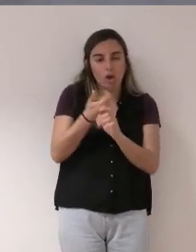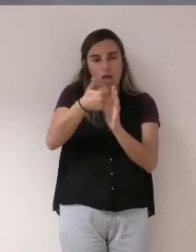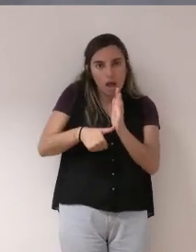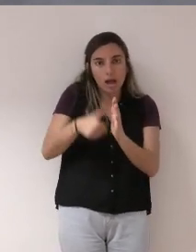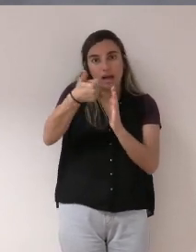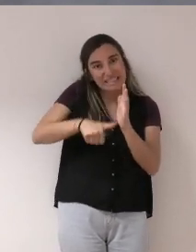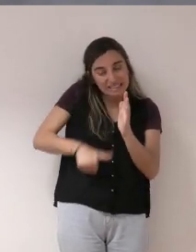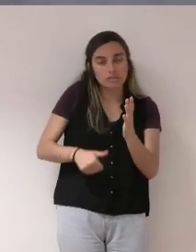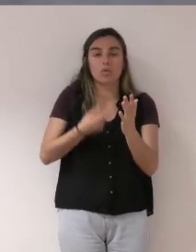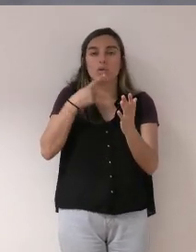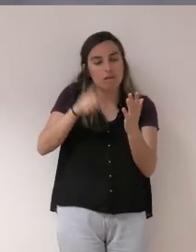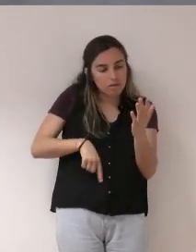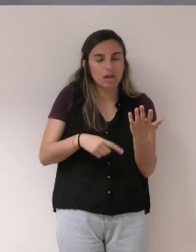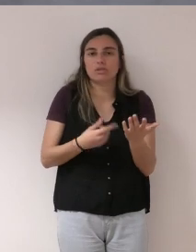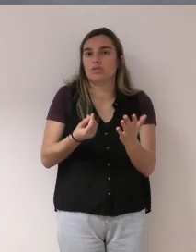De revisão.